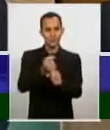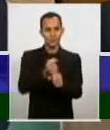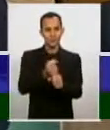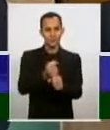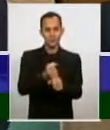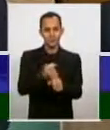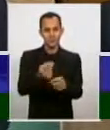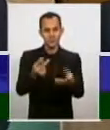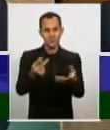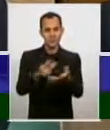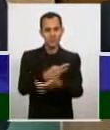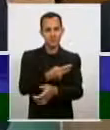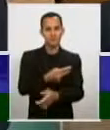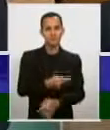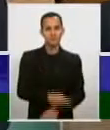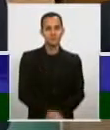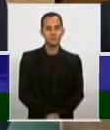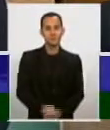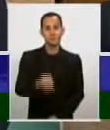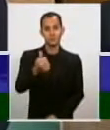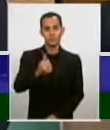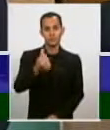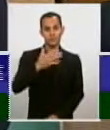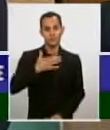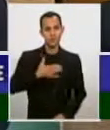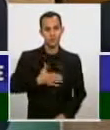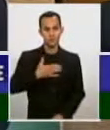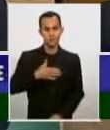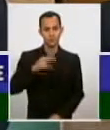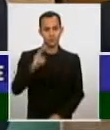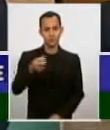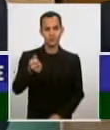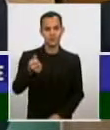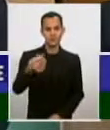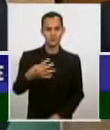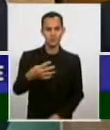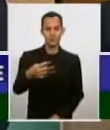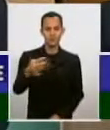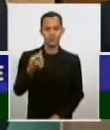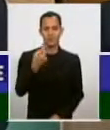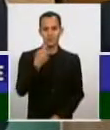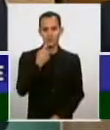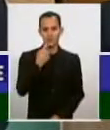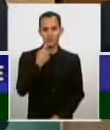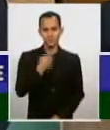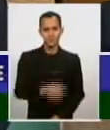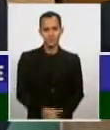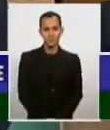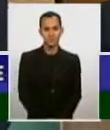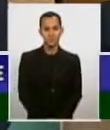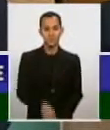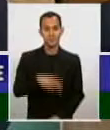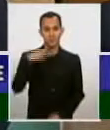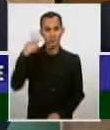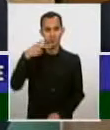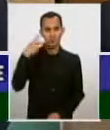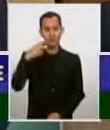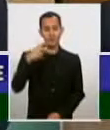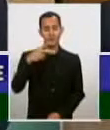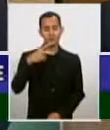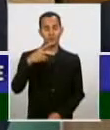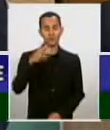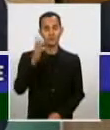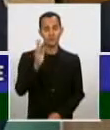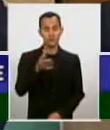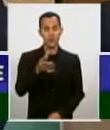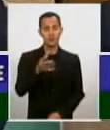ordinária, realizada em 1º de agosto de 2014, nesta sexta-feira. Os vereadores receberam